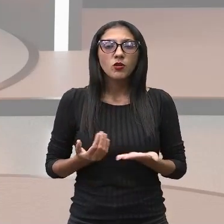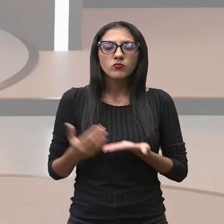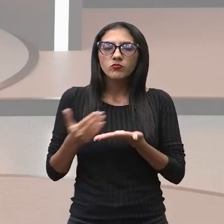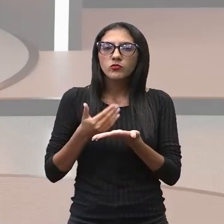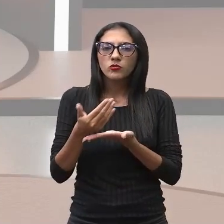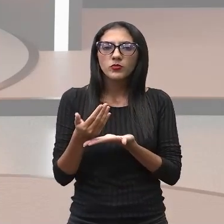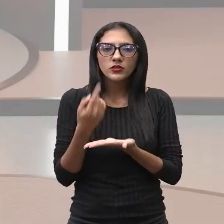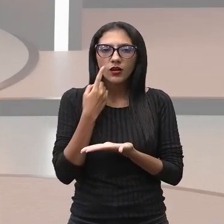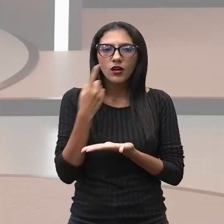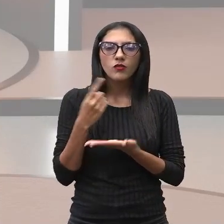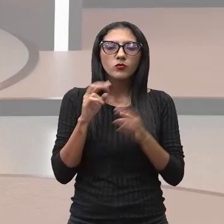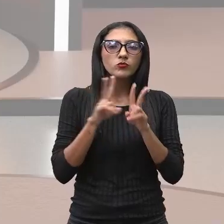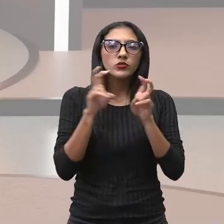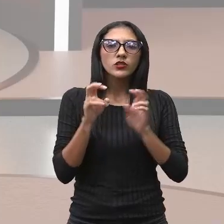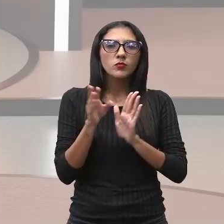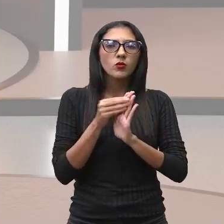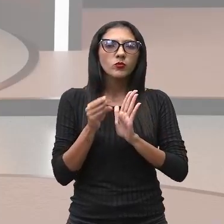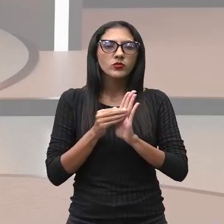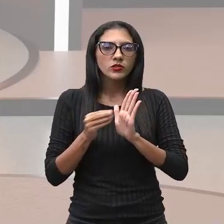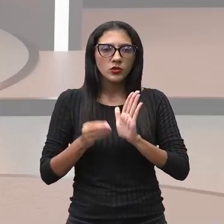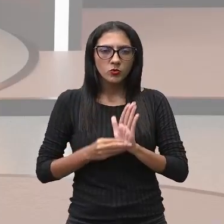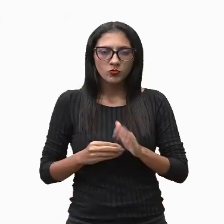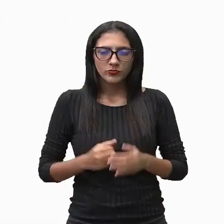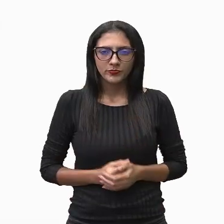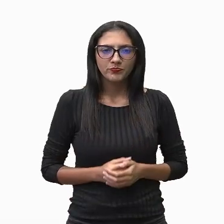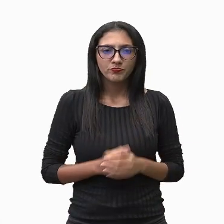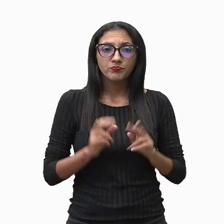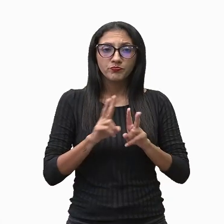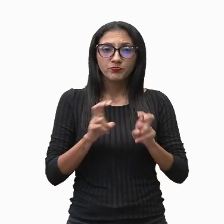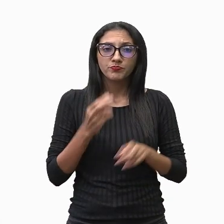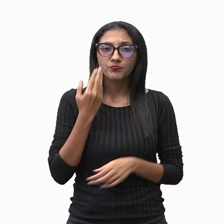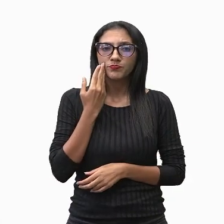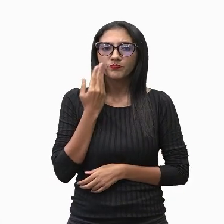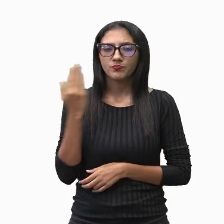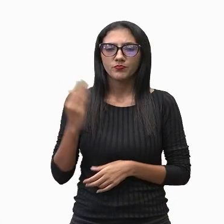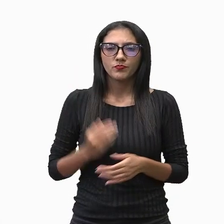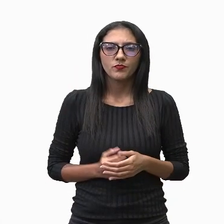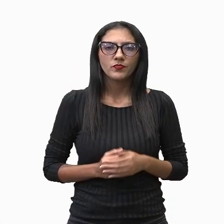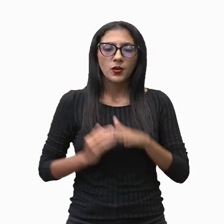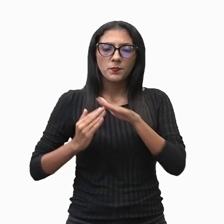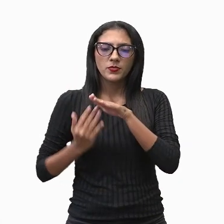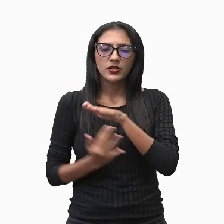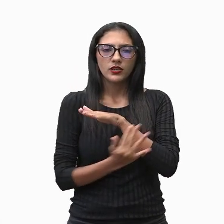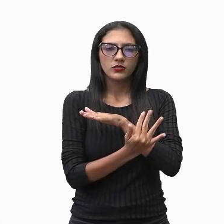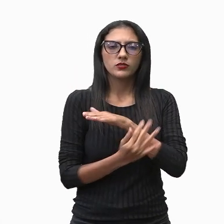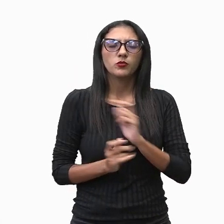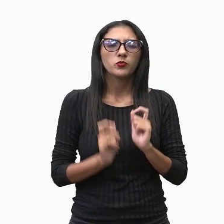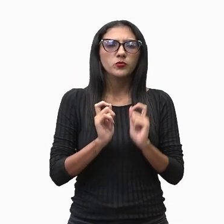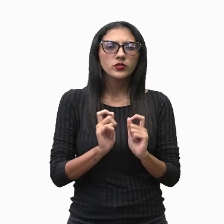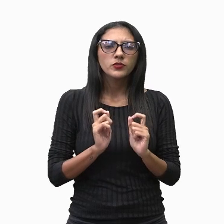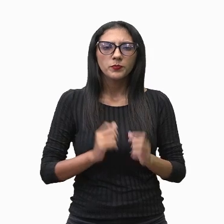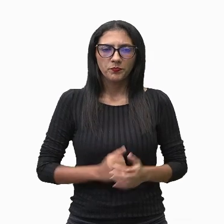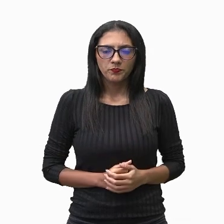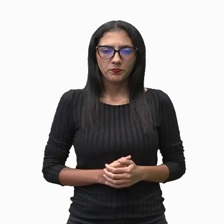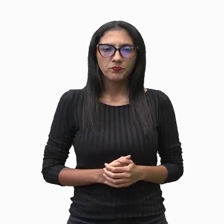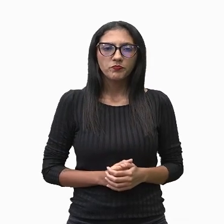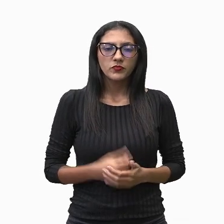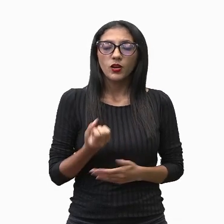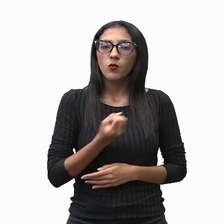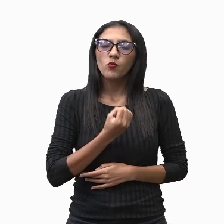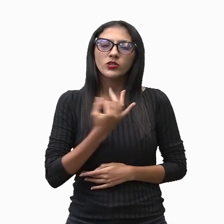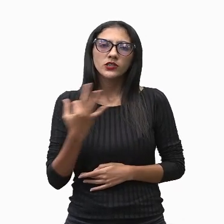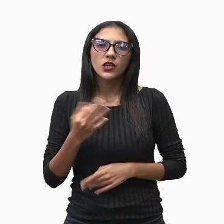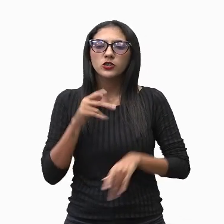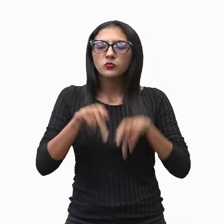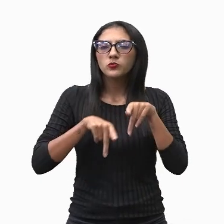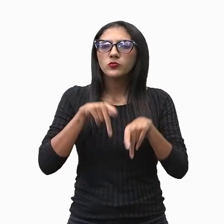conteúdo, iniciando por migrações. Vamos lá. Migrações, então, são fluxos populacionais,